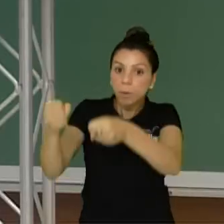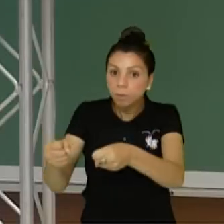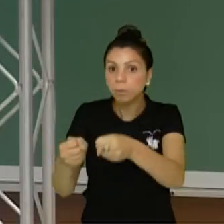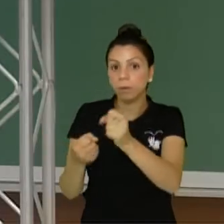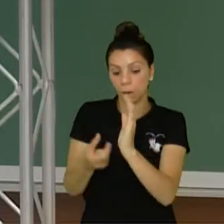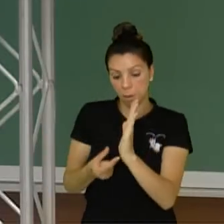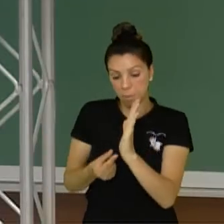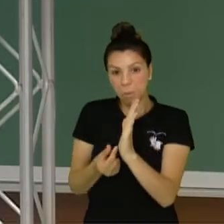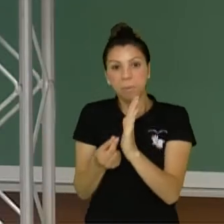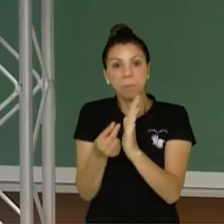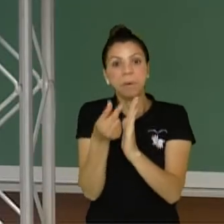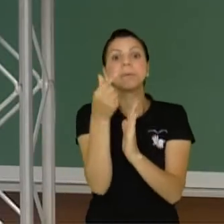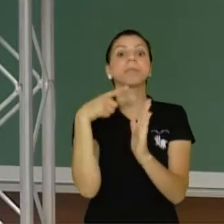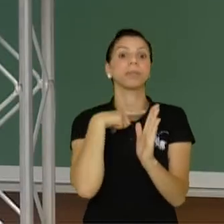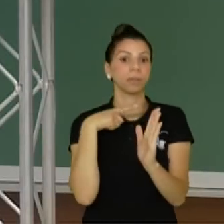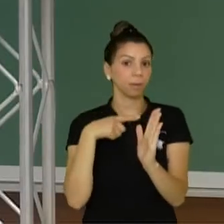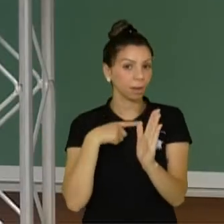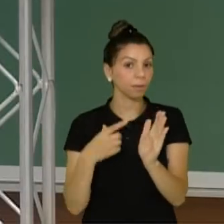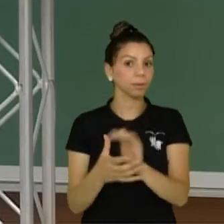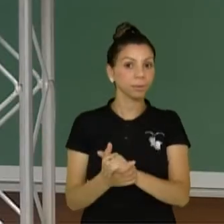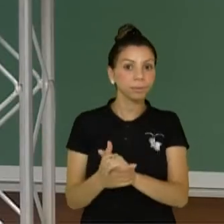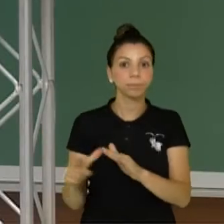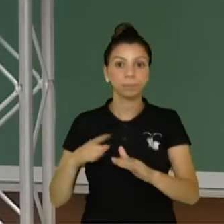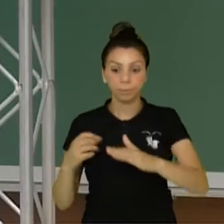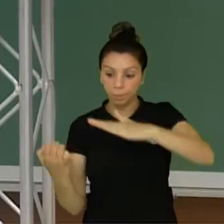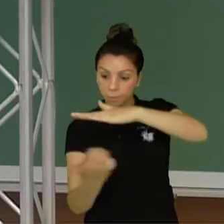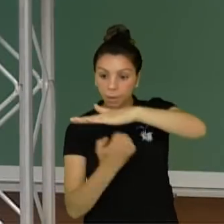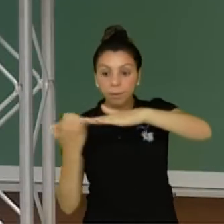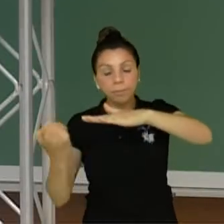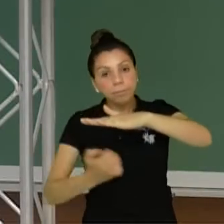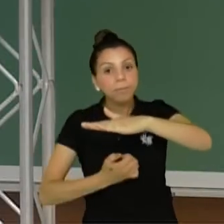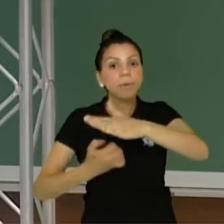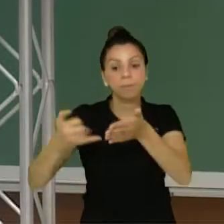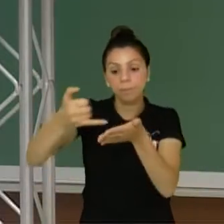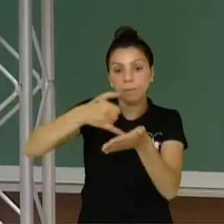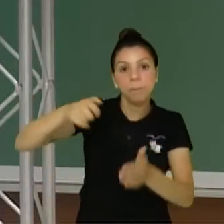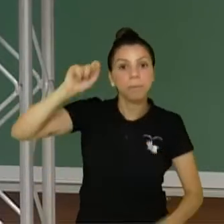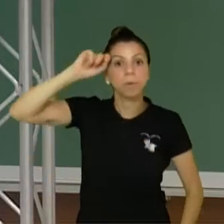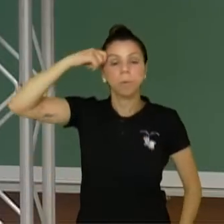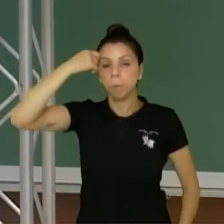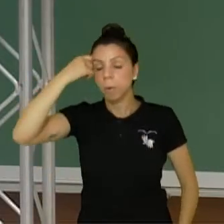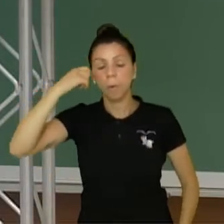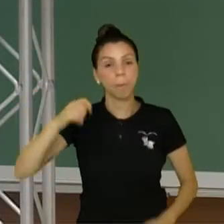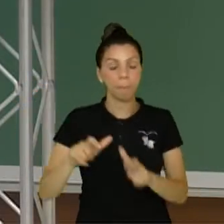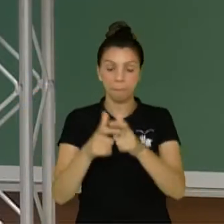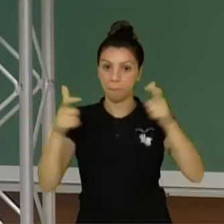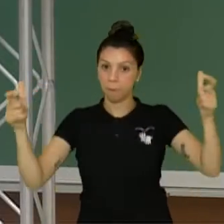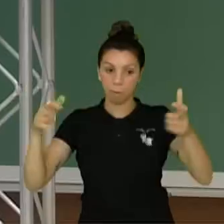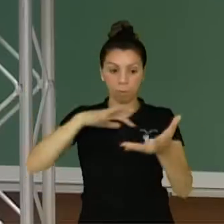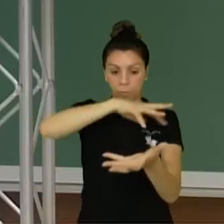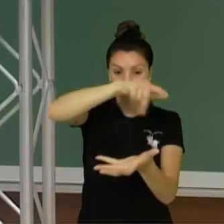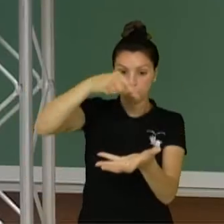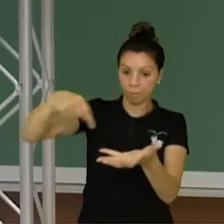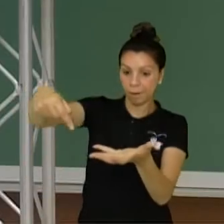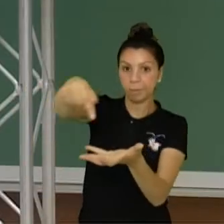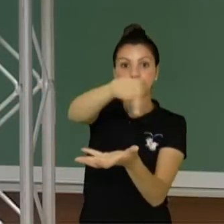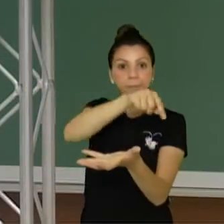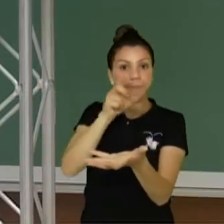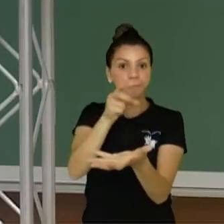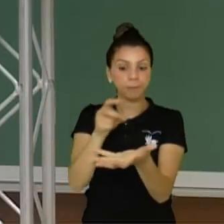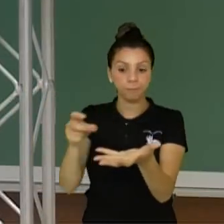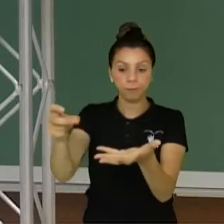Essa empresa, que foi a maior empresa de petróleo do mundo nesse período histórico, a Standard Oil Company,